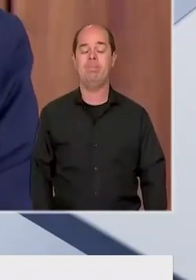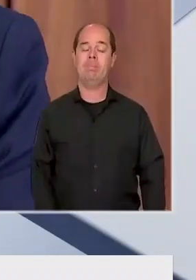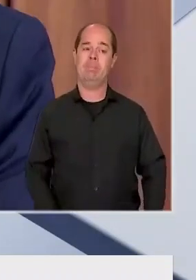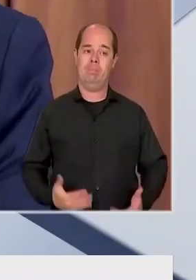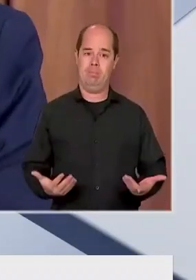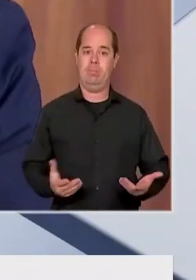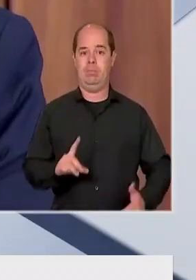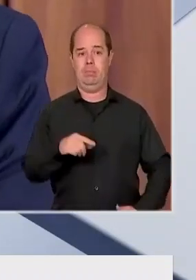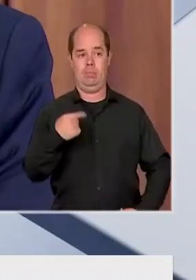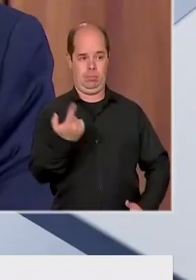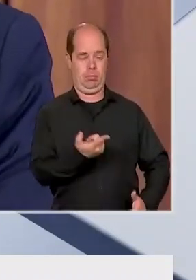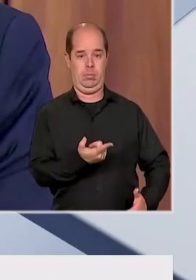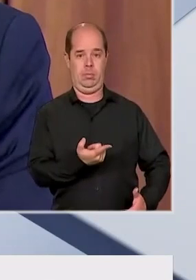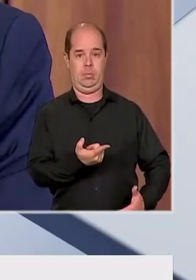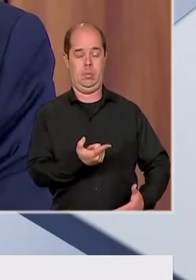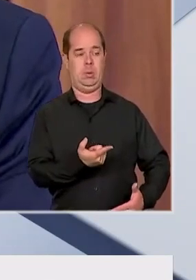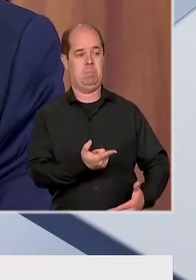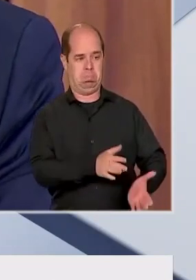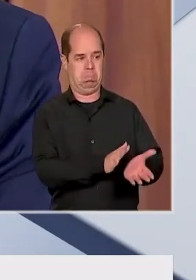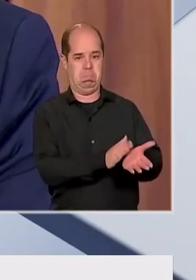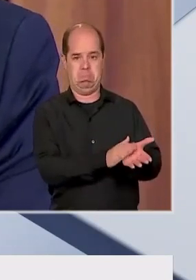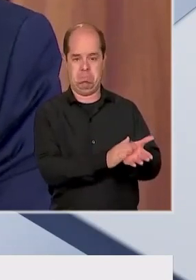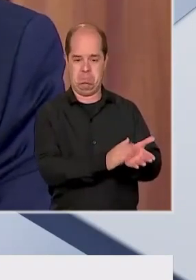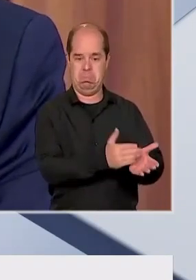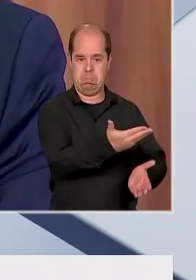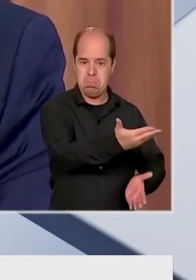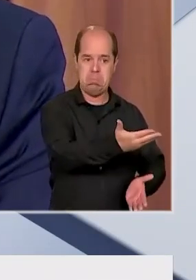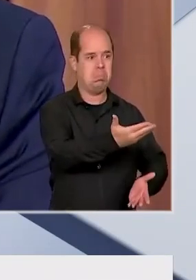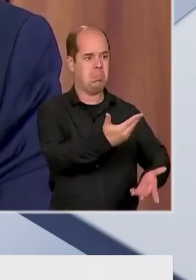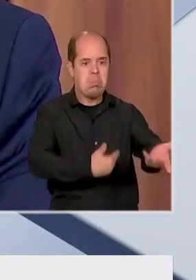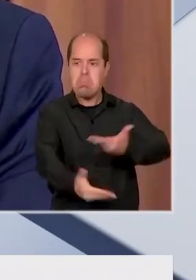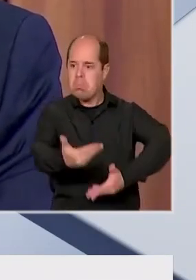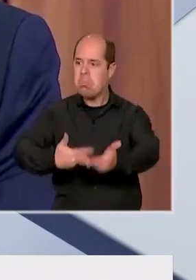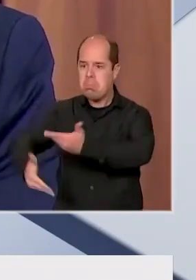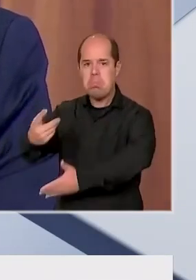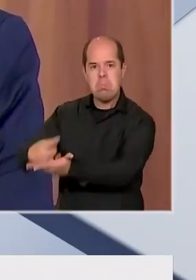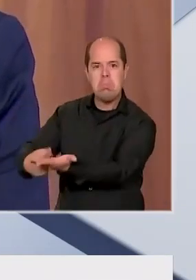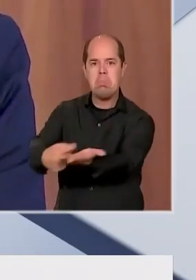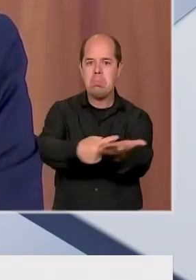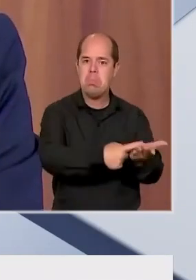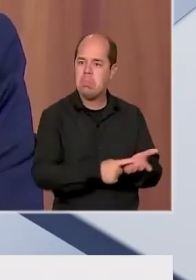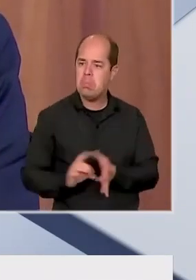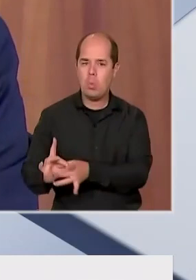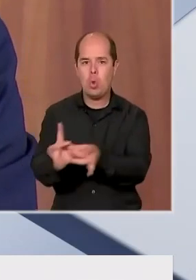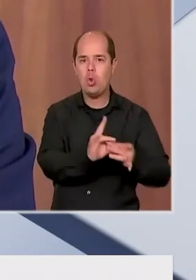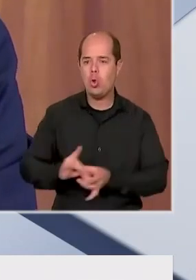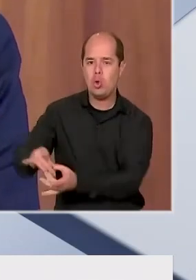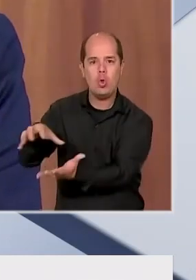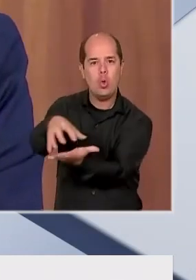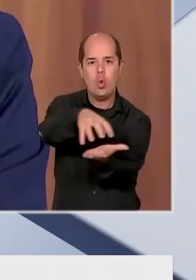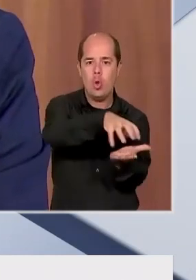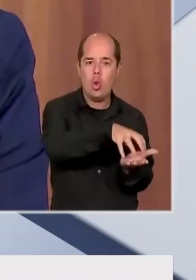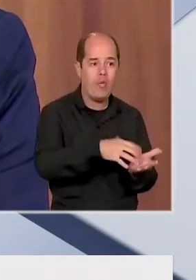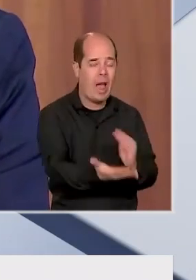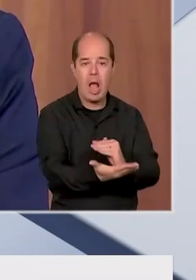Então acho que a decisão do governo ela é acertada concordo com o piperno que foi fundamental trazer as forças armadas